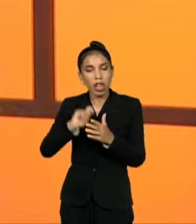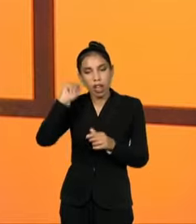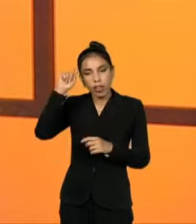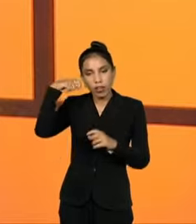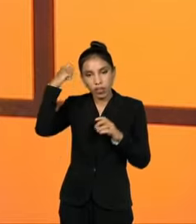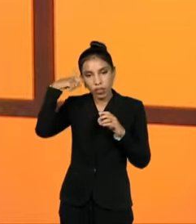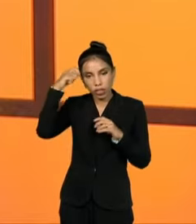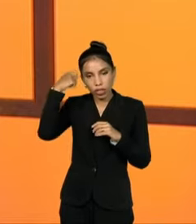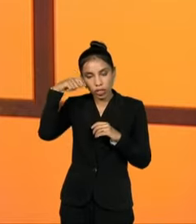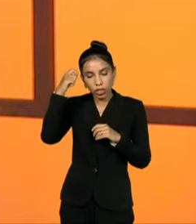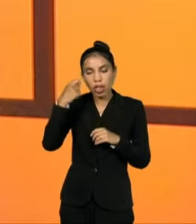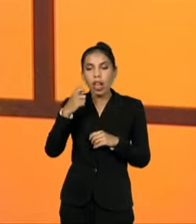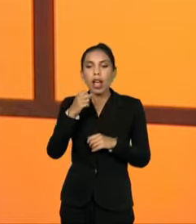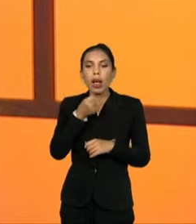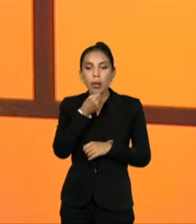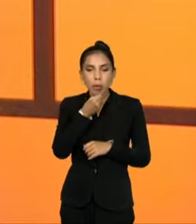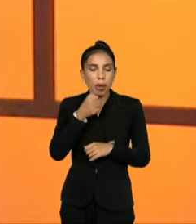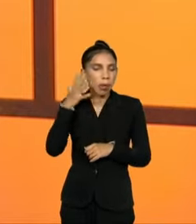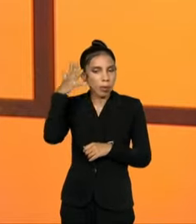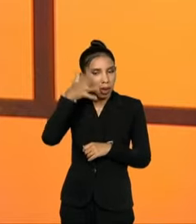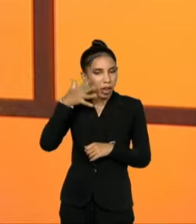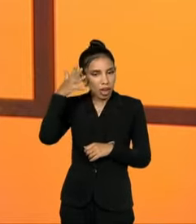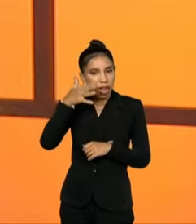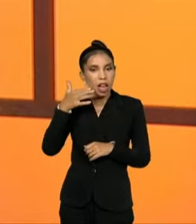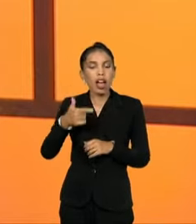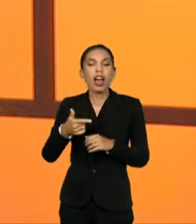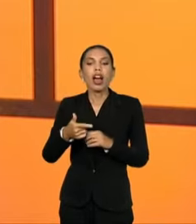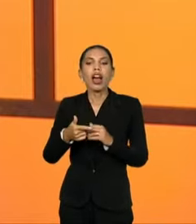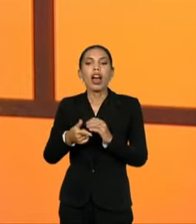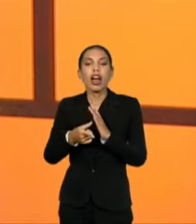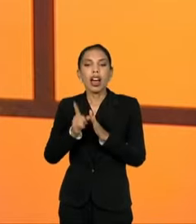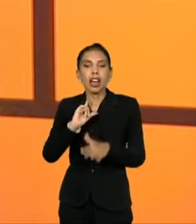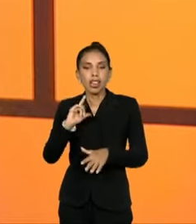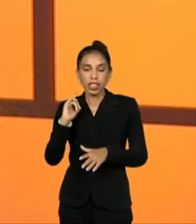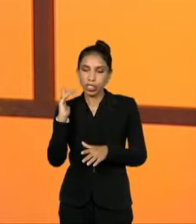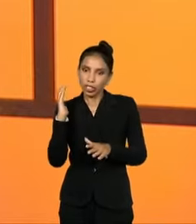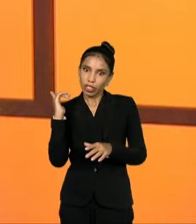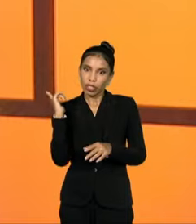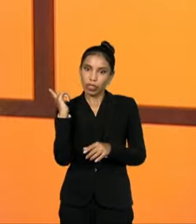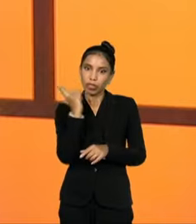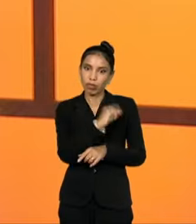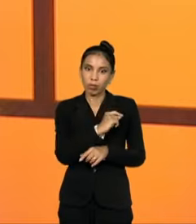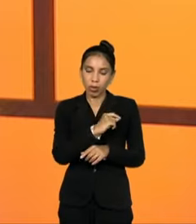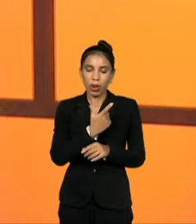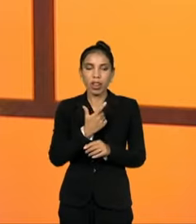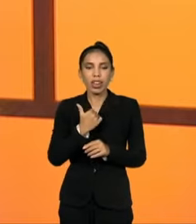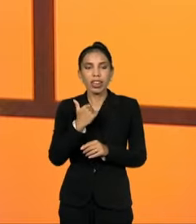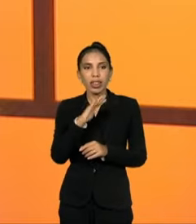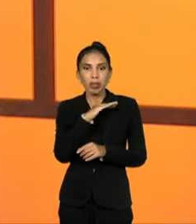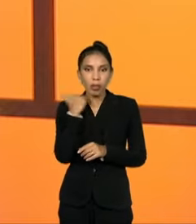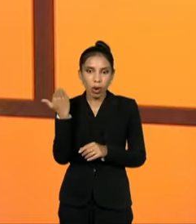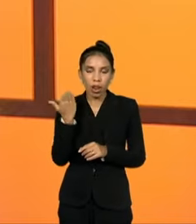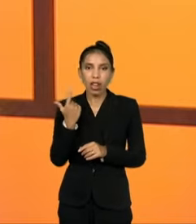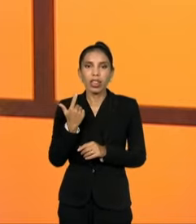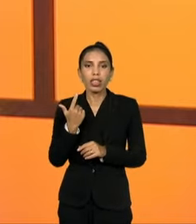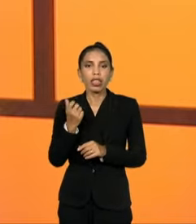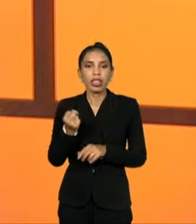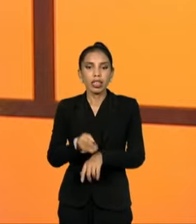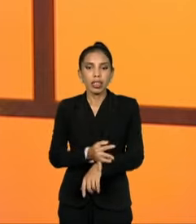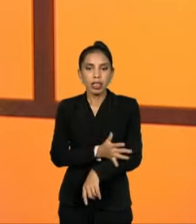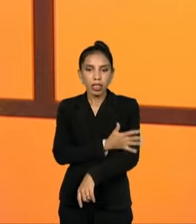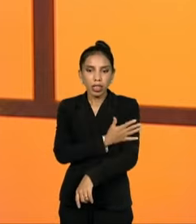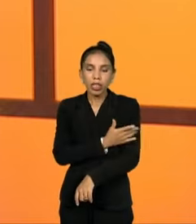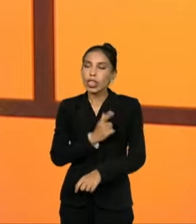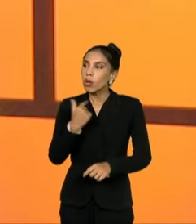videozinho, ela dando aquela última palestra antes de pegar a casa o carro das pretas, e vai morrer. Aquilo ali me emociona muito, porque eu vejo as